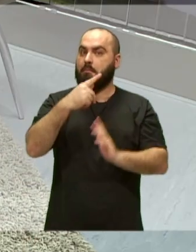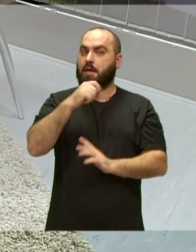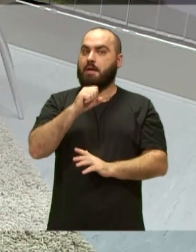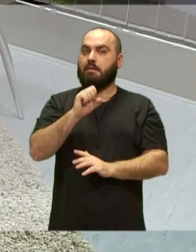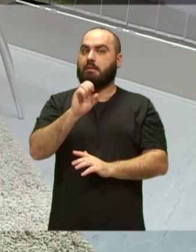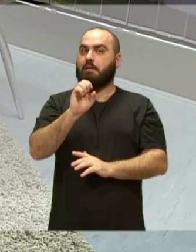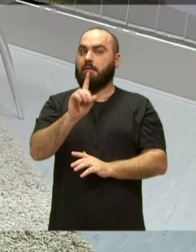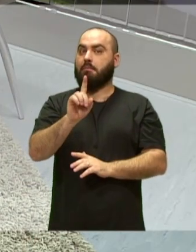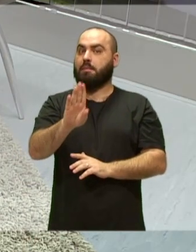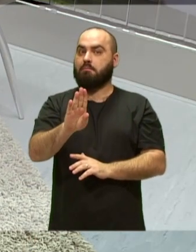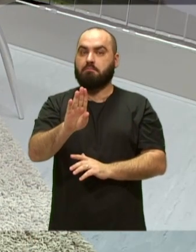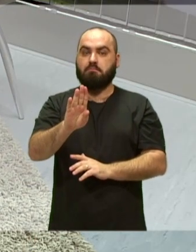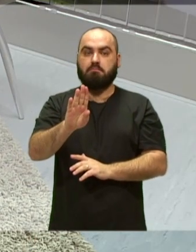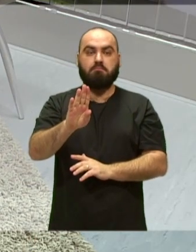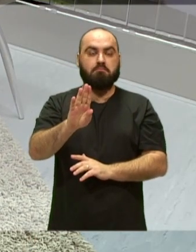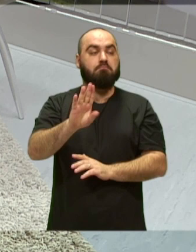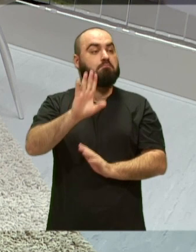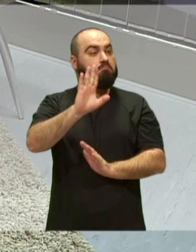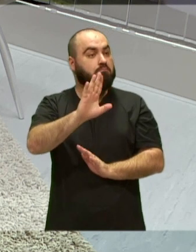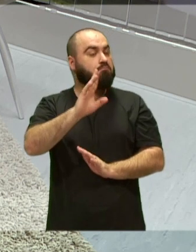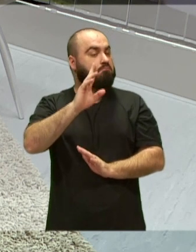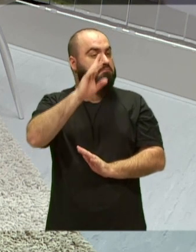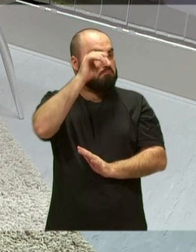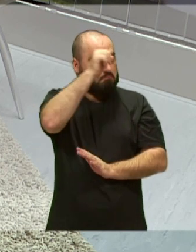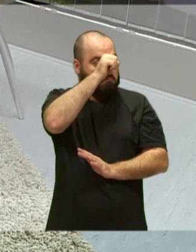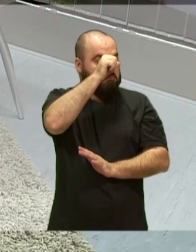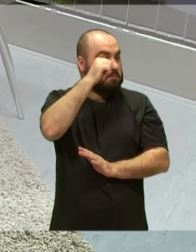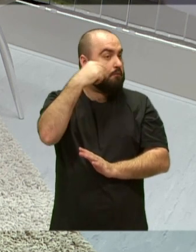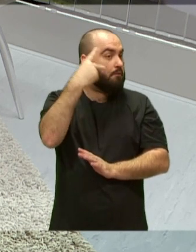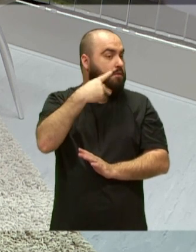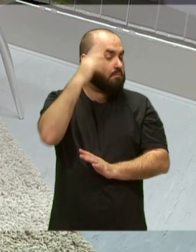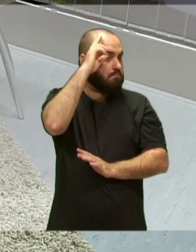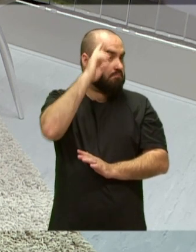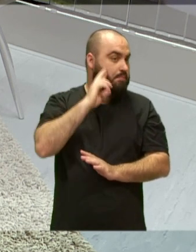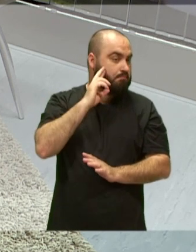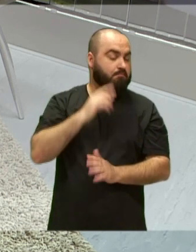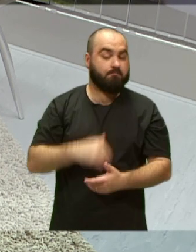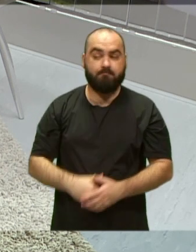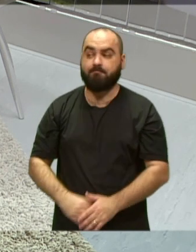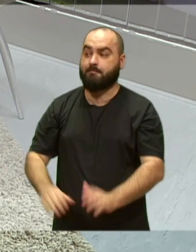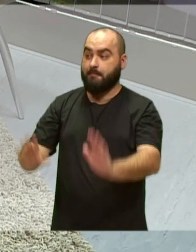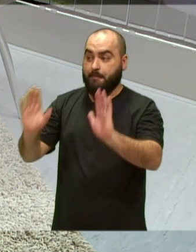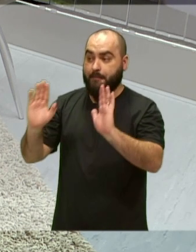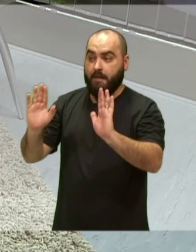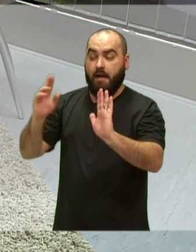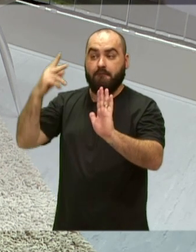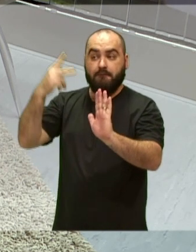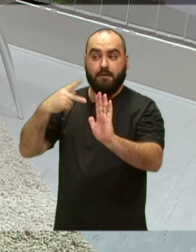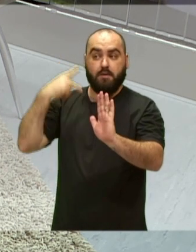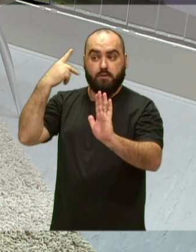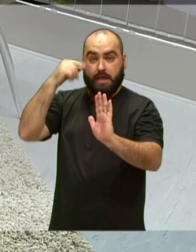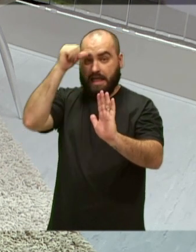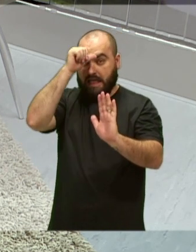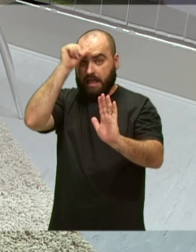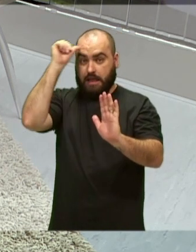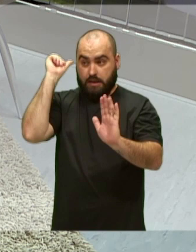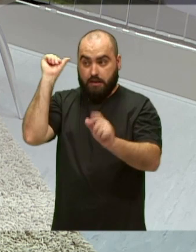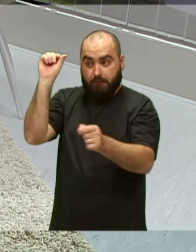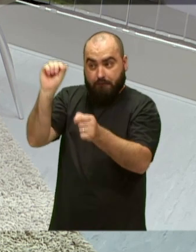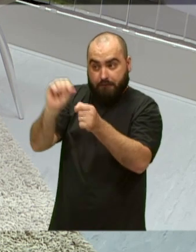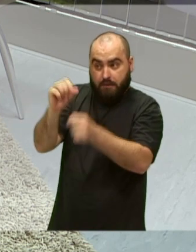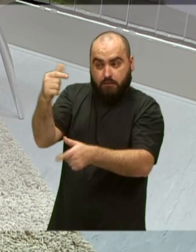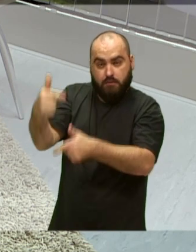vereadora vereadora Ana Carolina realizou promoveu aqui na Câmara de Vereadores uma reunião pública com a participação de diversas